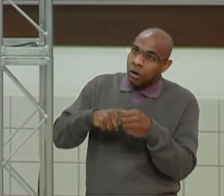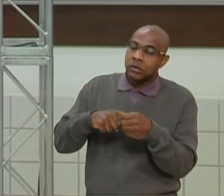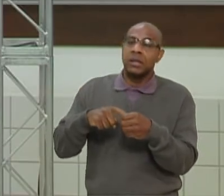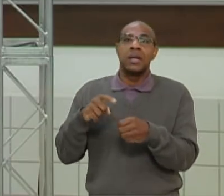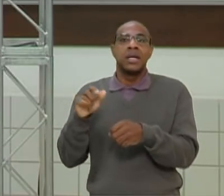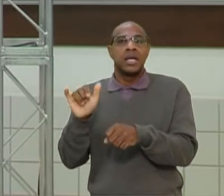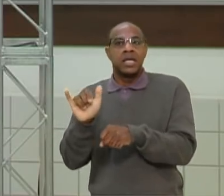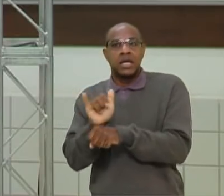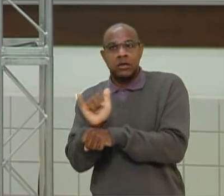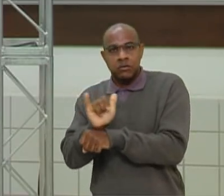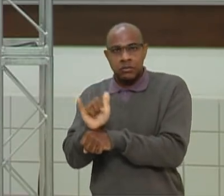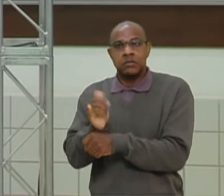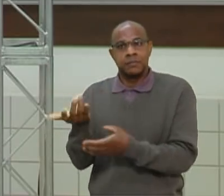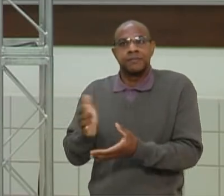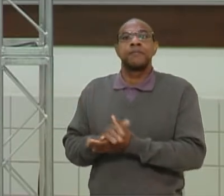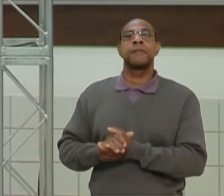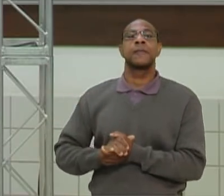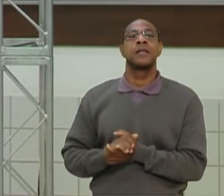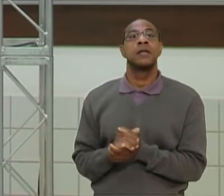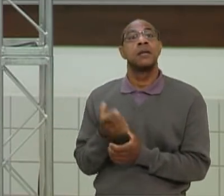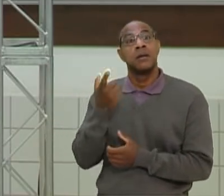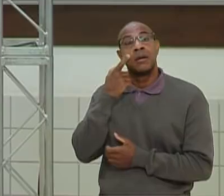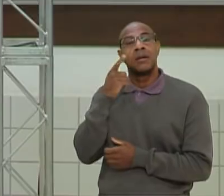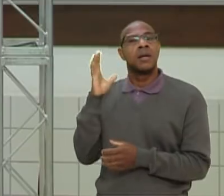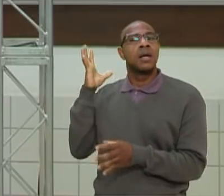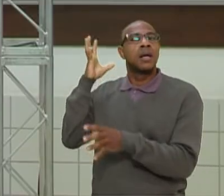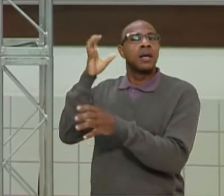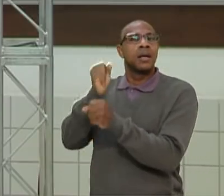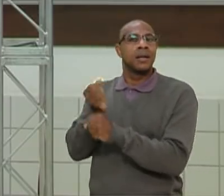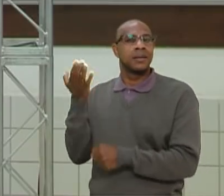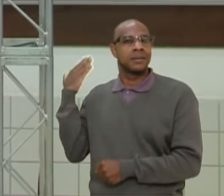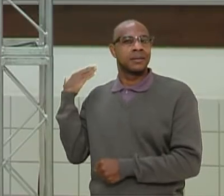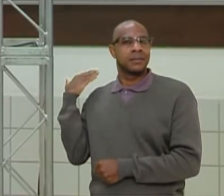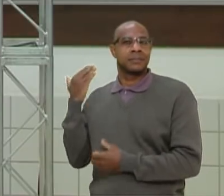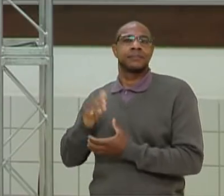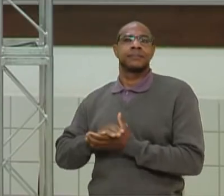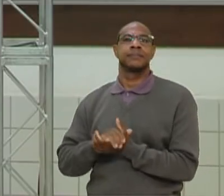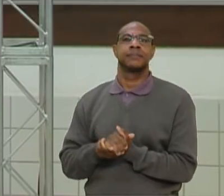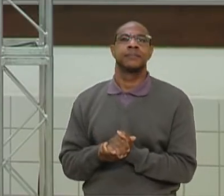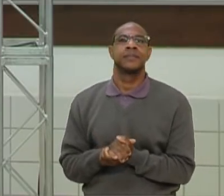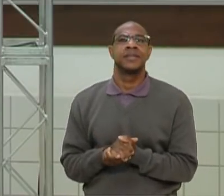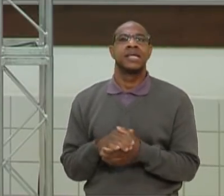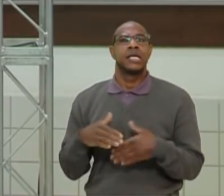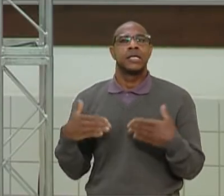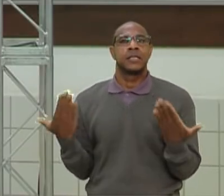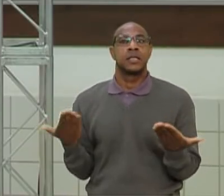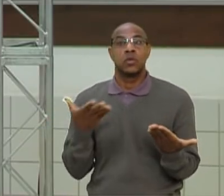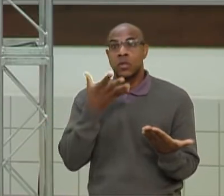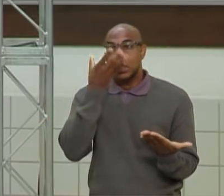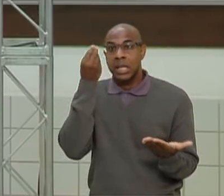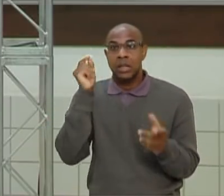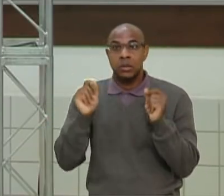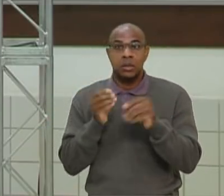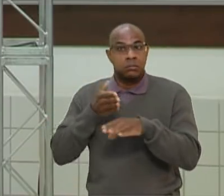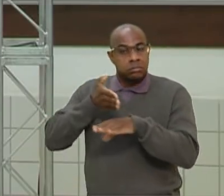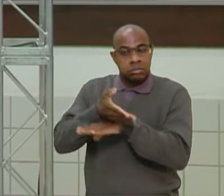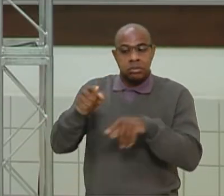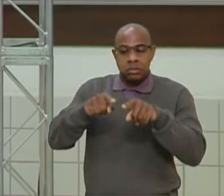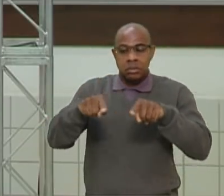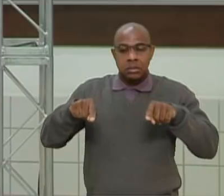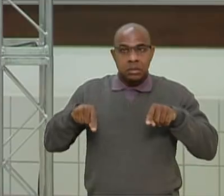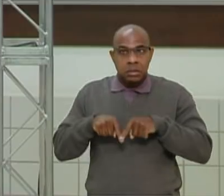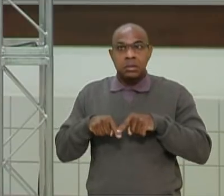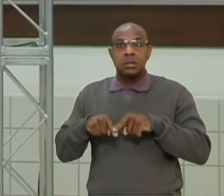Bem, vamos relembrar primeiro os nossos avisos, né, tradicionais que você já conhece. Não esquecer lá de entrar no